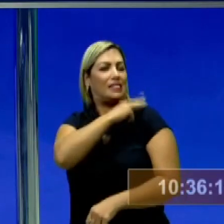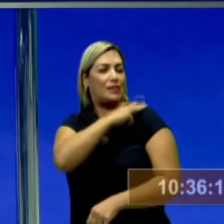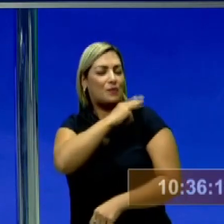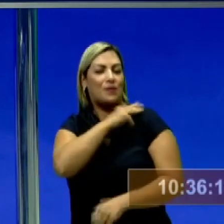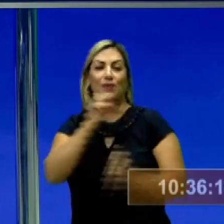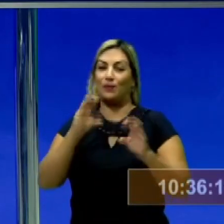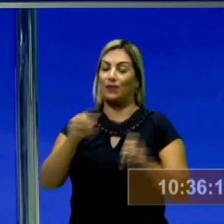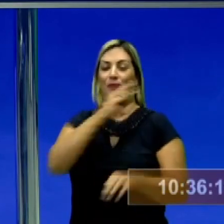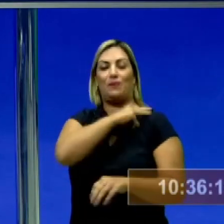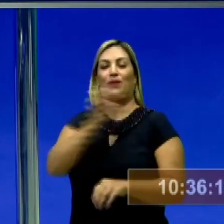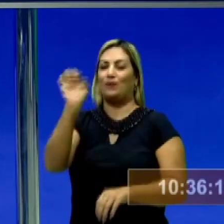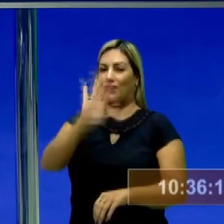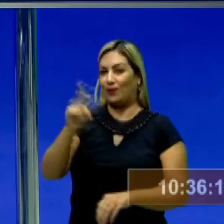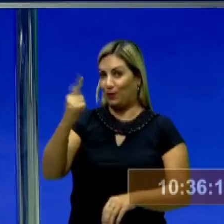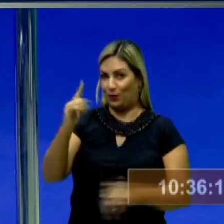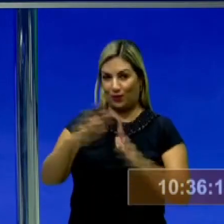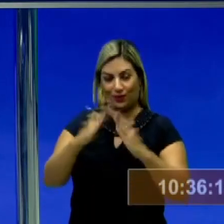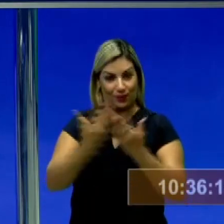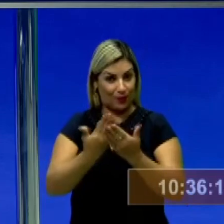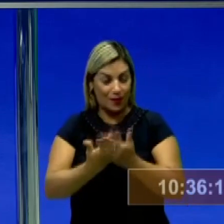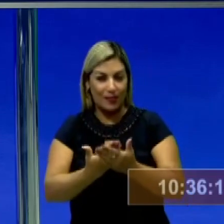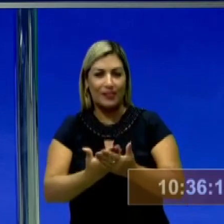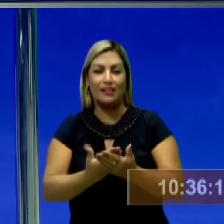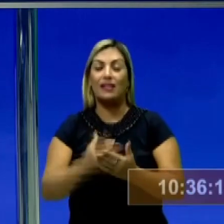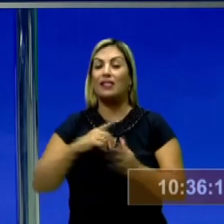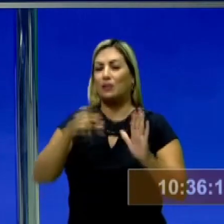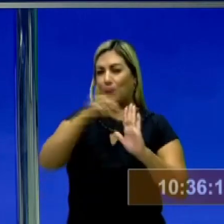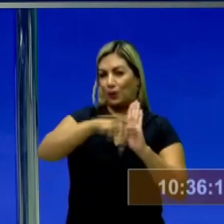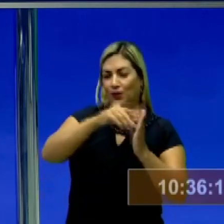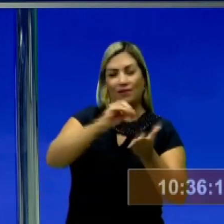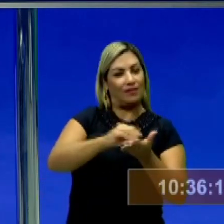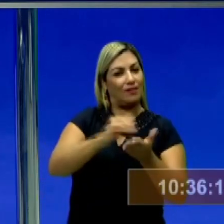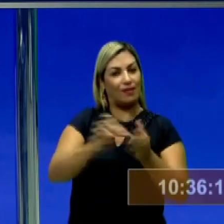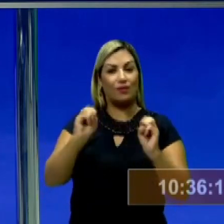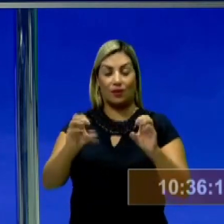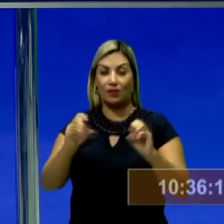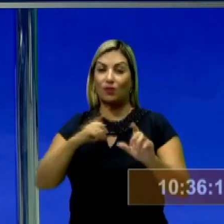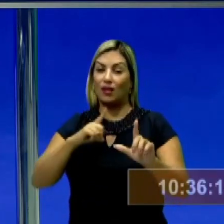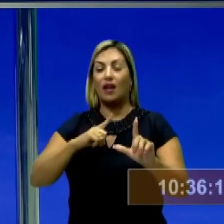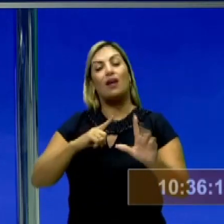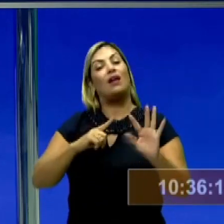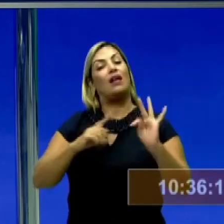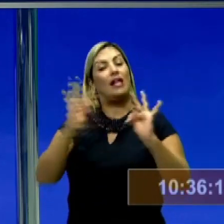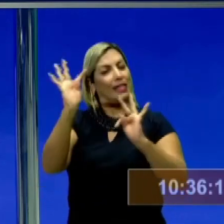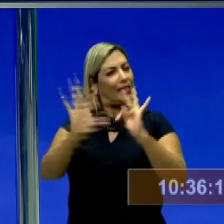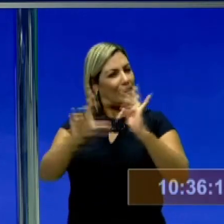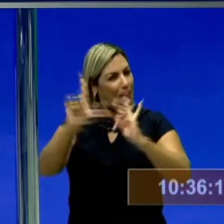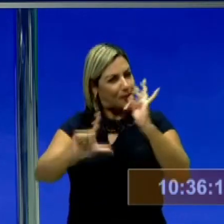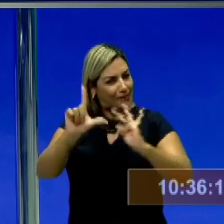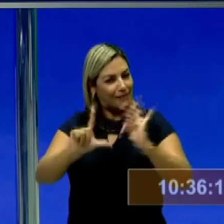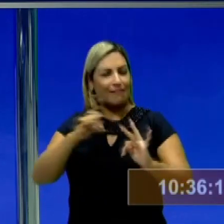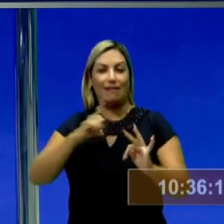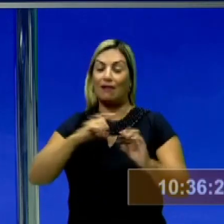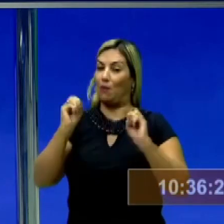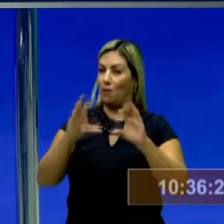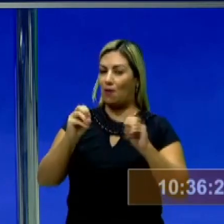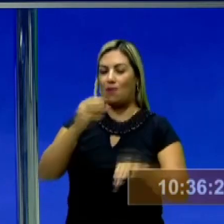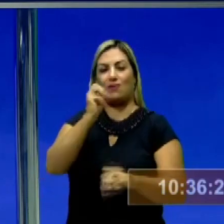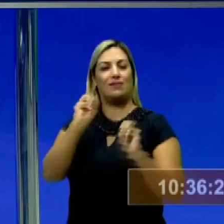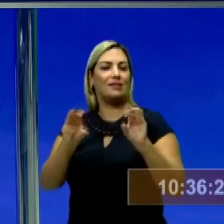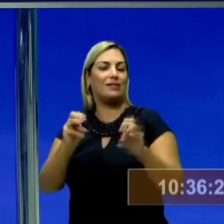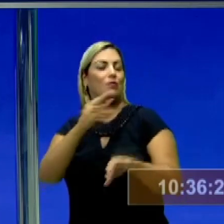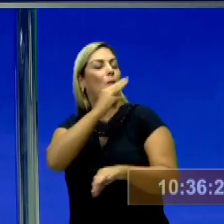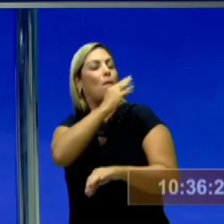Ensino Médio da Rede Estadual de Goiás. Este é o projeto Ceduca em Ação, que terá programas diários com aula para o Ensino Médio.